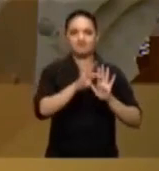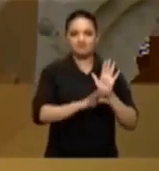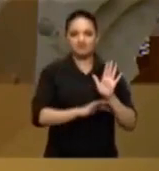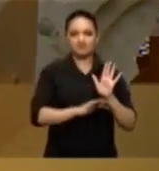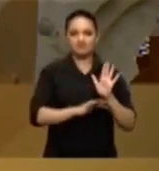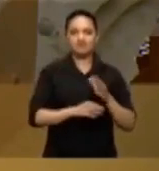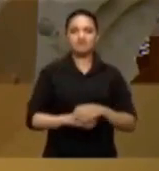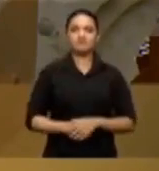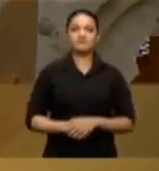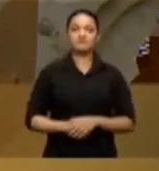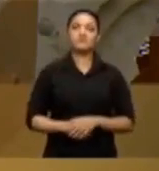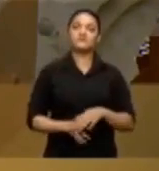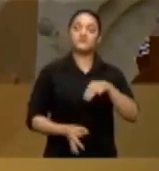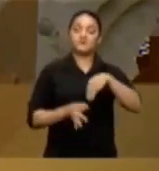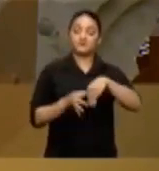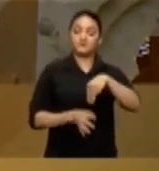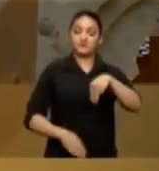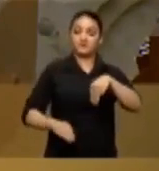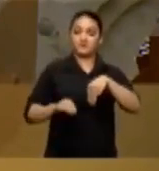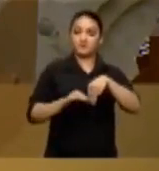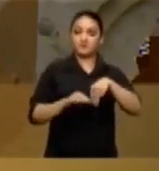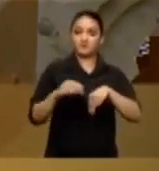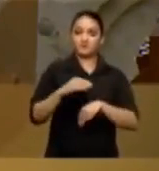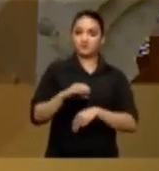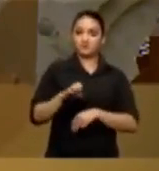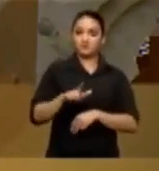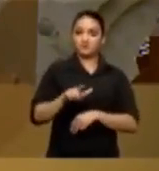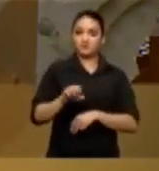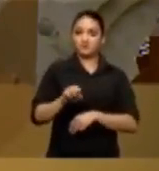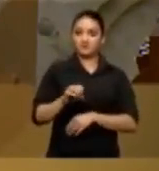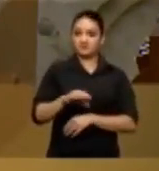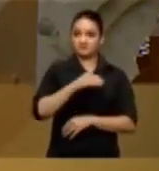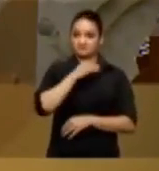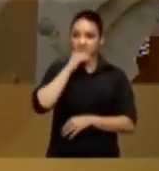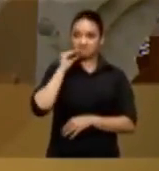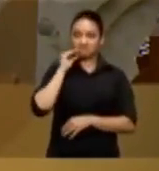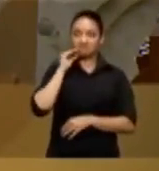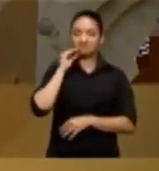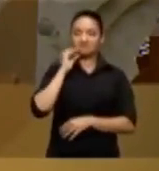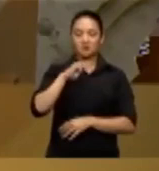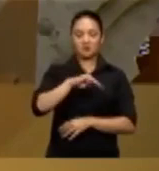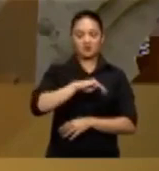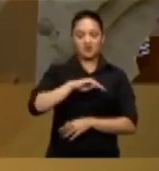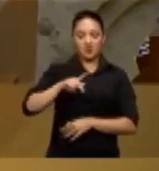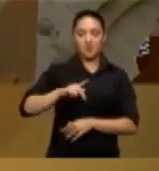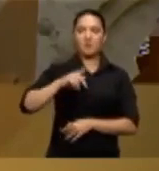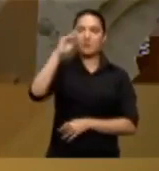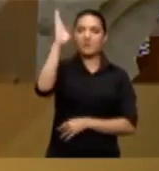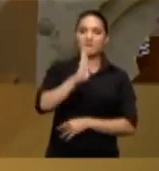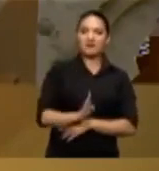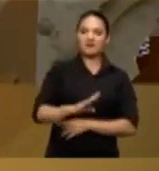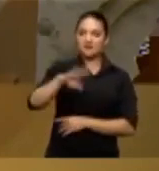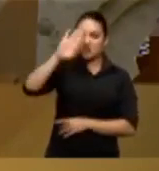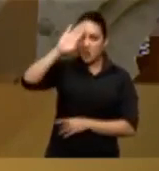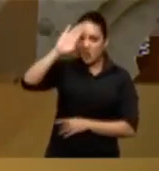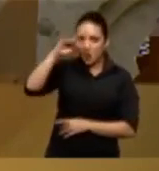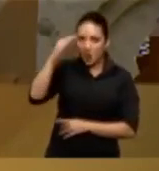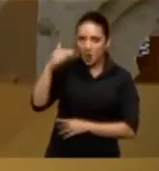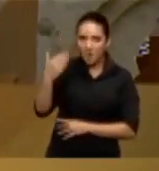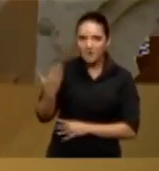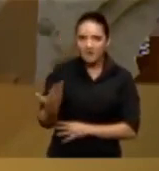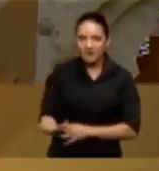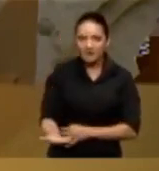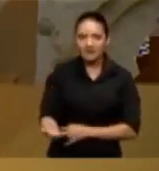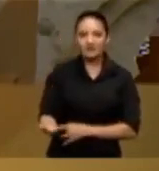Excelentíssimo senhor ministro Celso de Mello, o Ministério Público Brasileiro presta as homenagens a Vossa